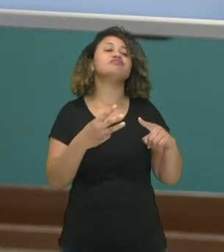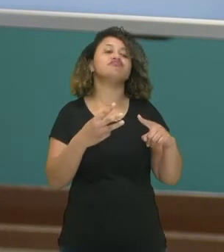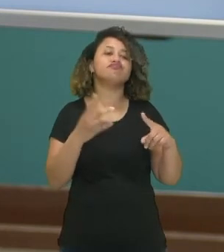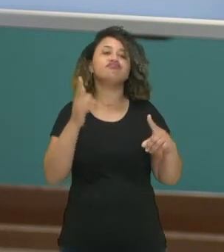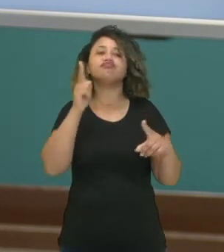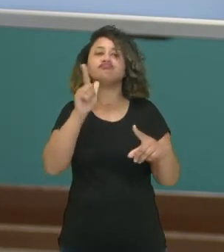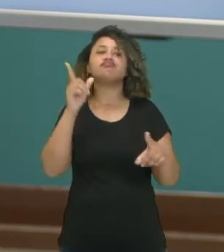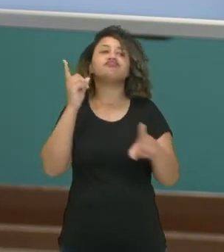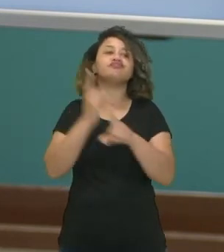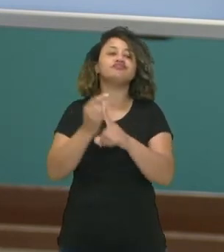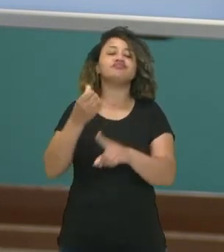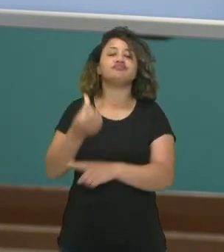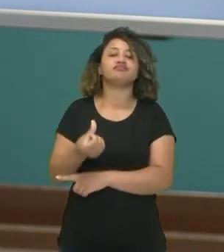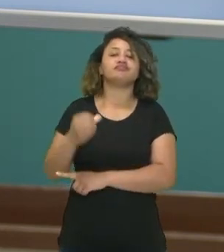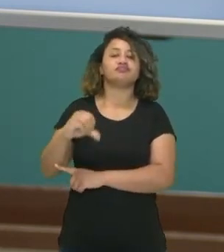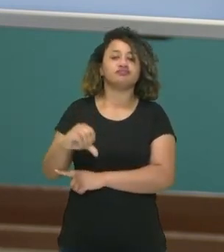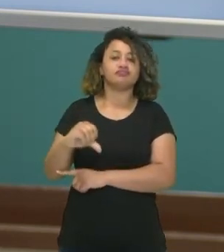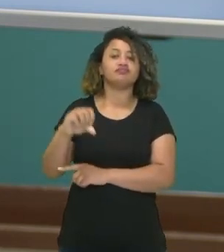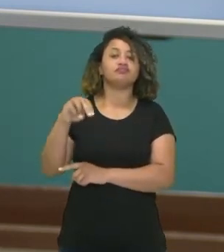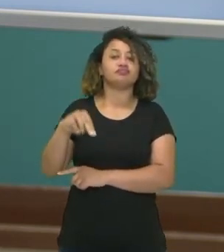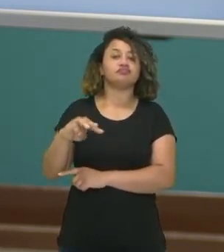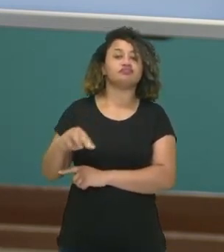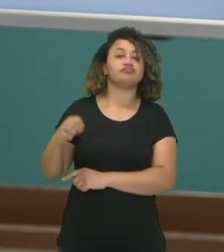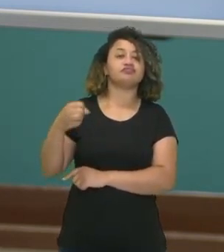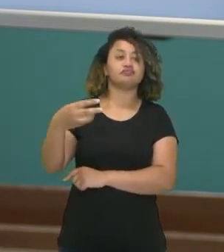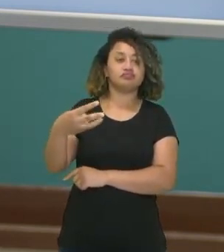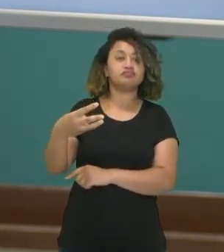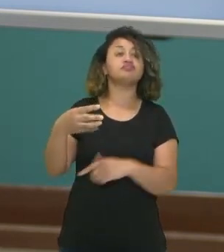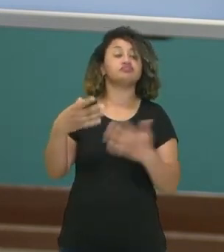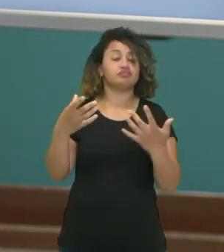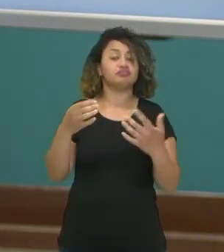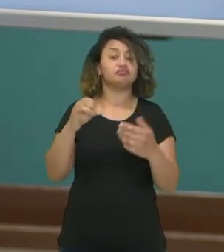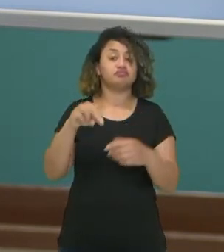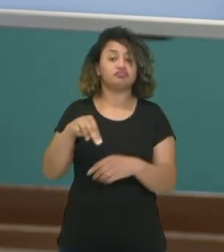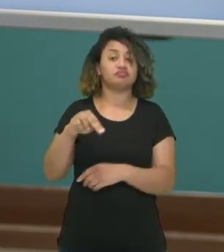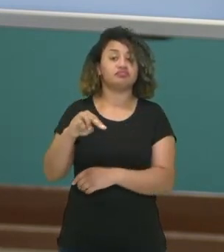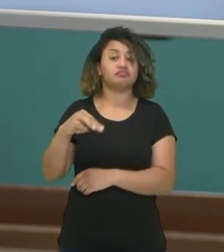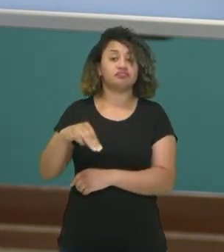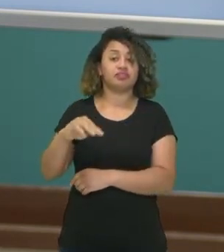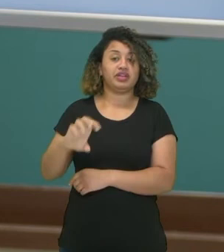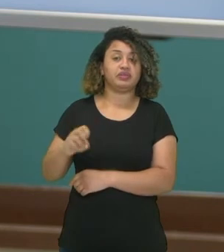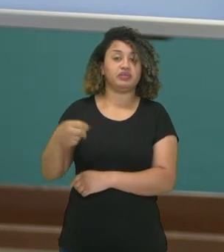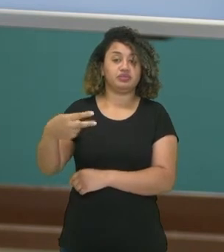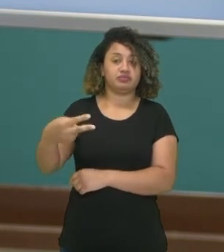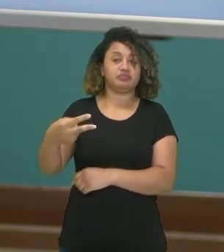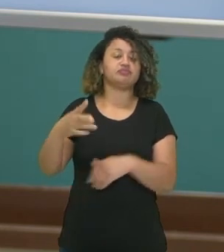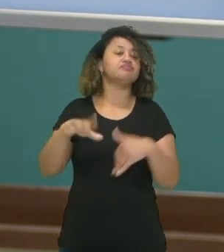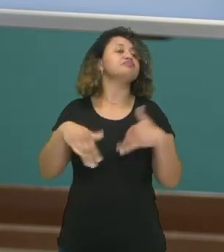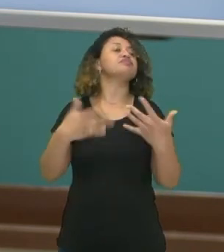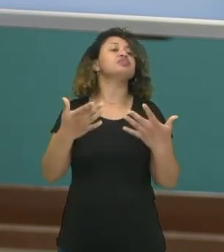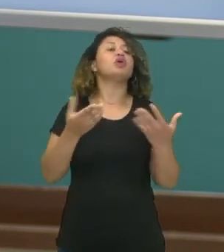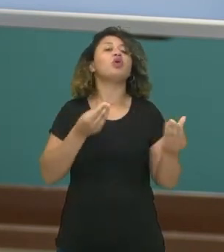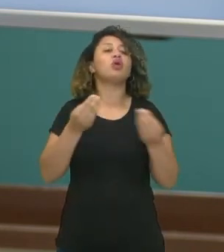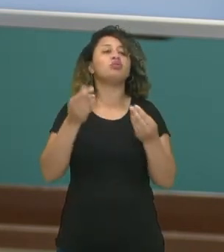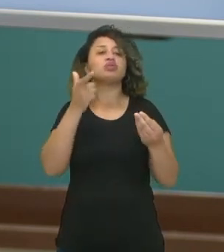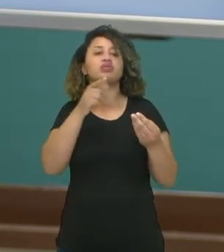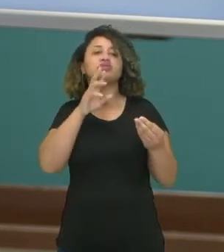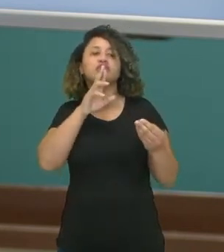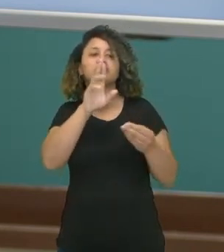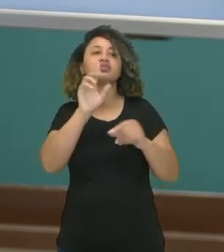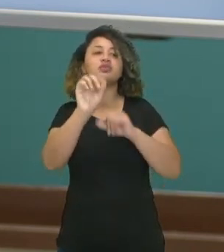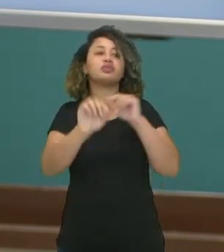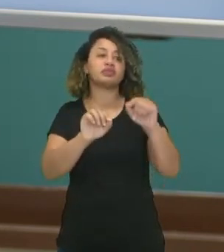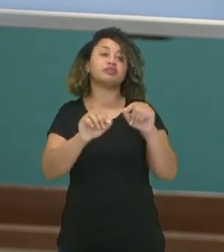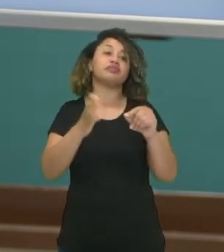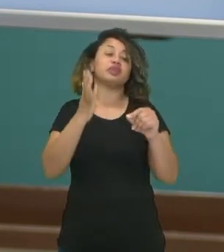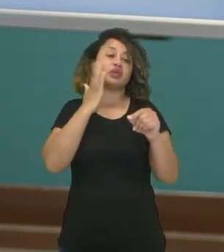vai dar os 69 metros quadrados que ele está me pedindo. Então, como nós podemos resolver isso? Como